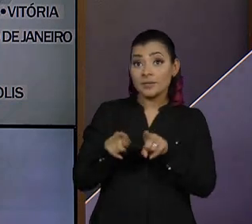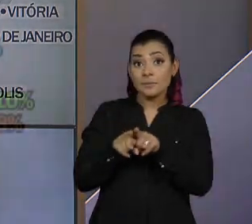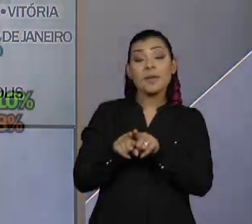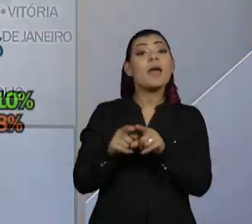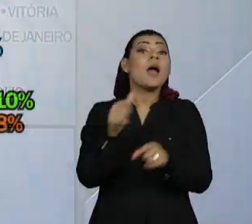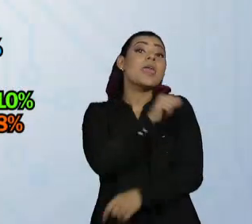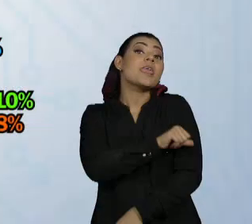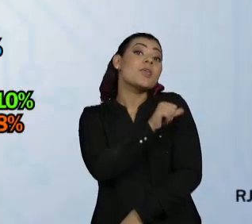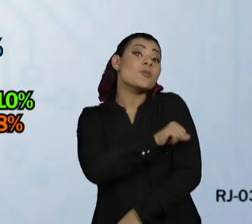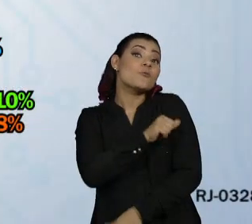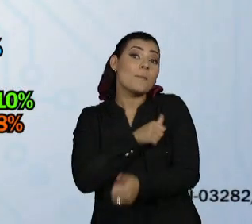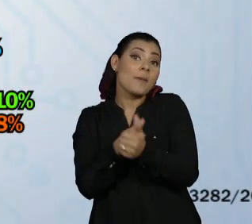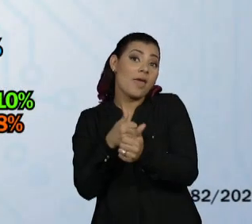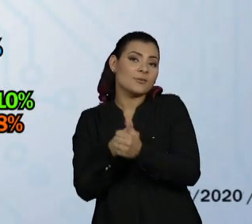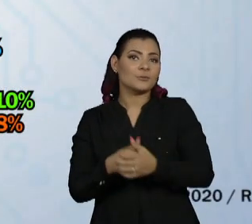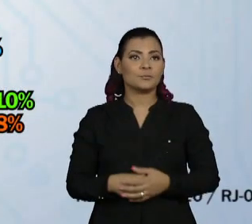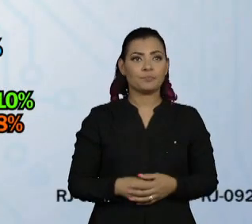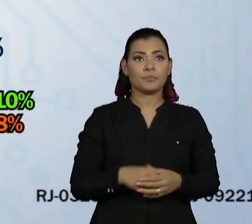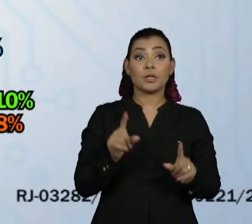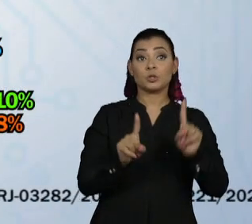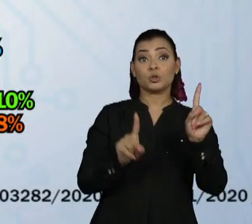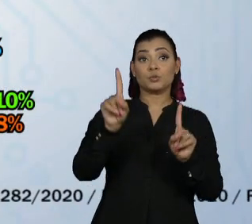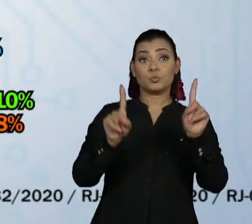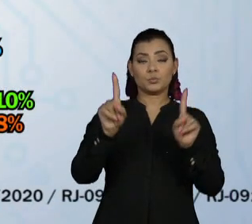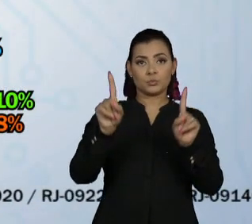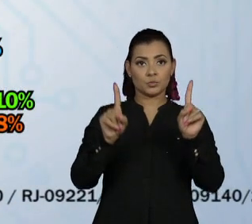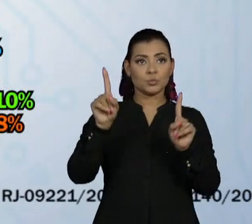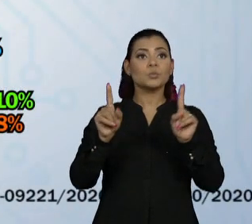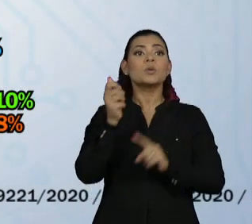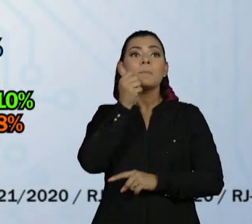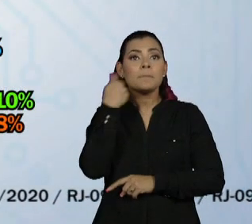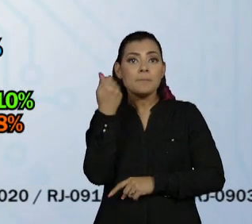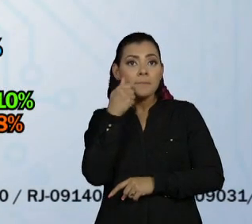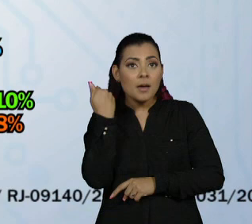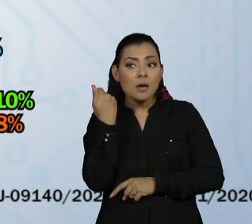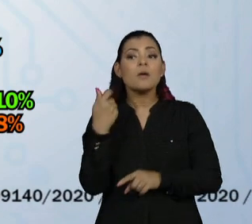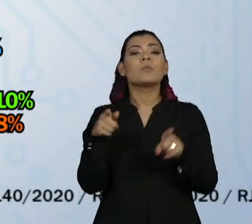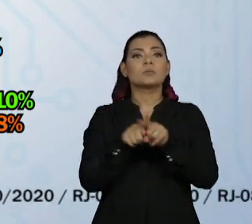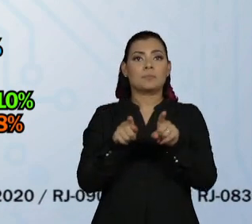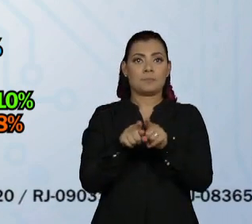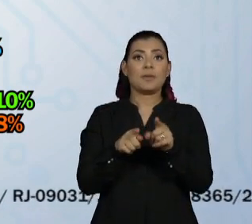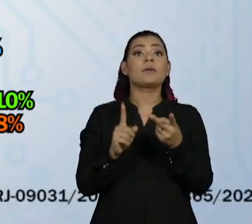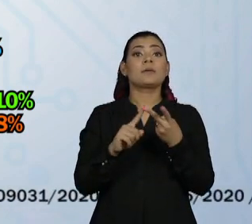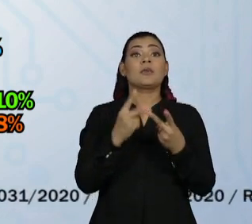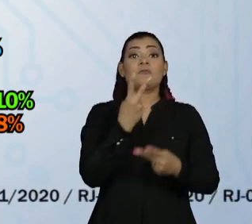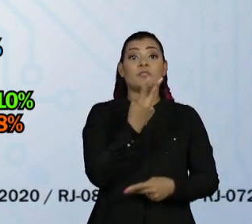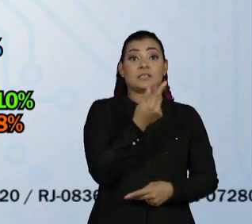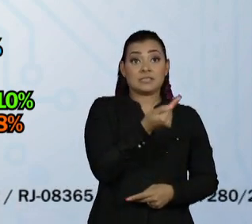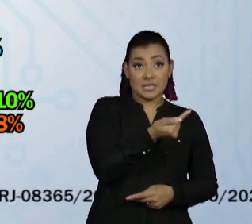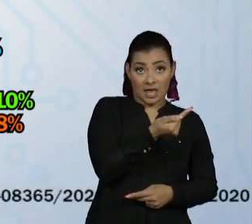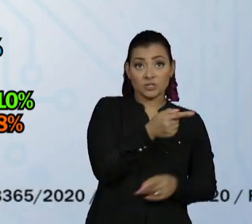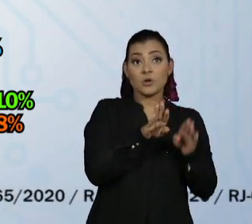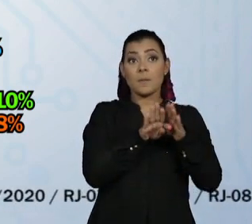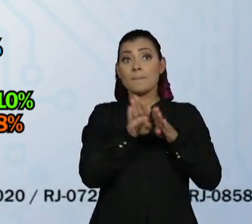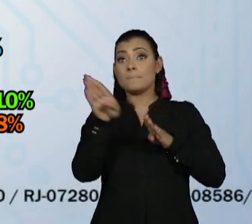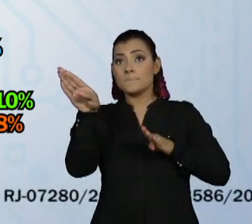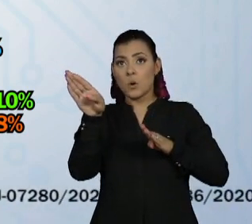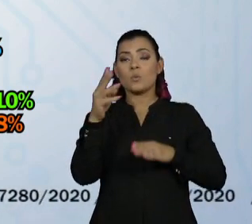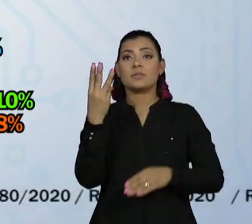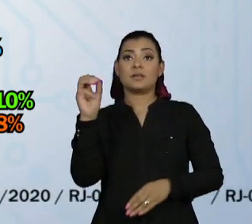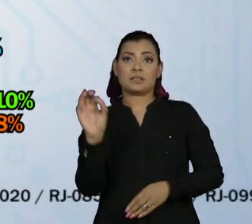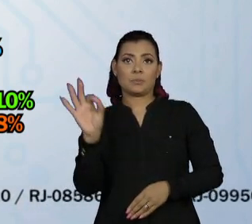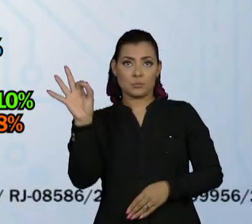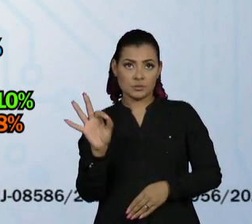de Janeiro. A disputa na capital fluminense, Eduardo Paes, do Democratas, oscilou de 27% para